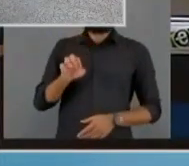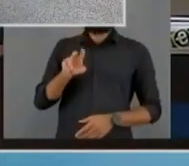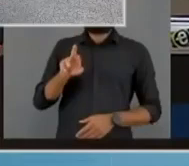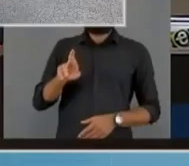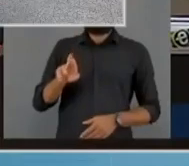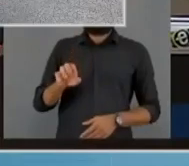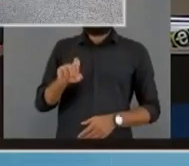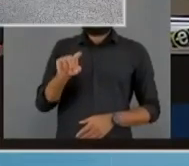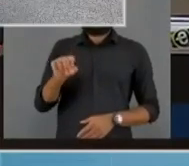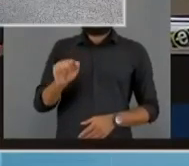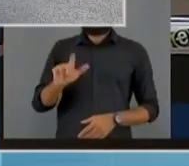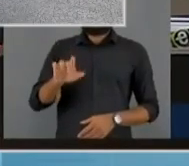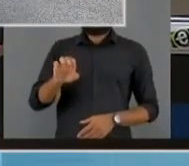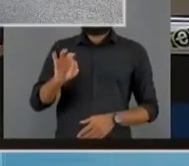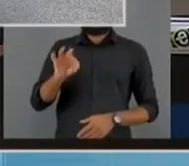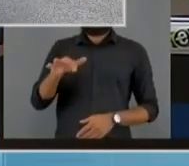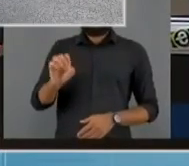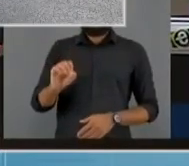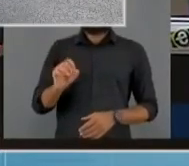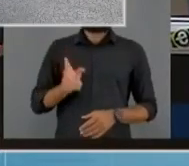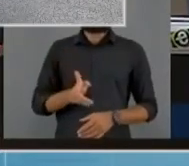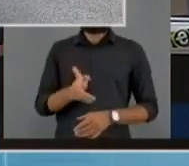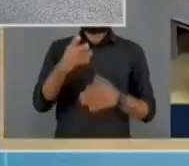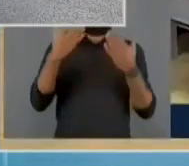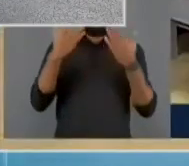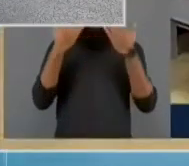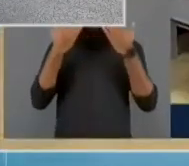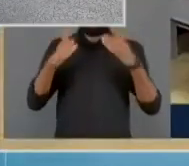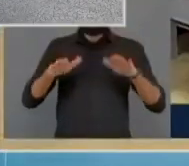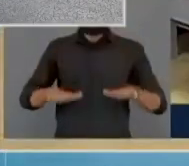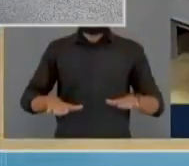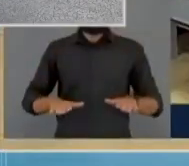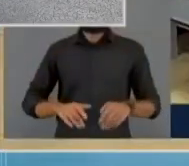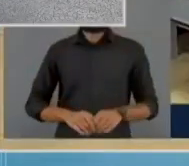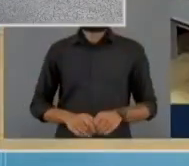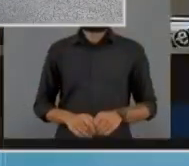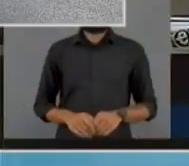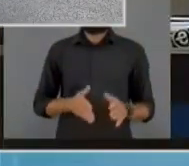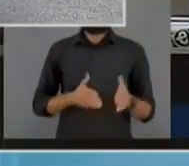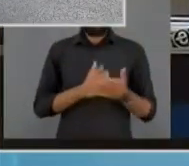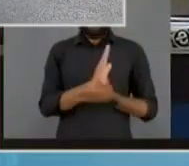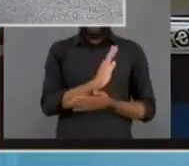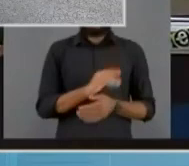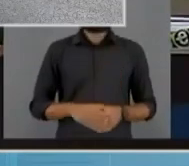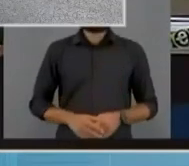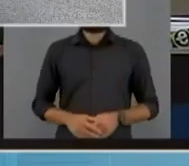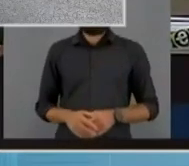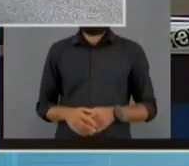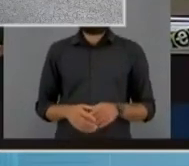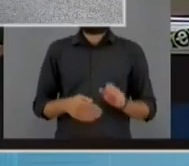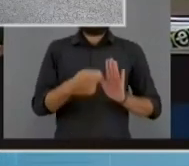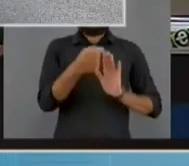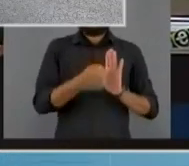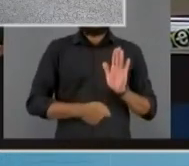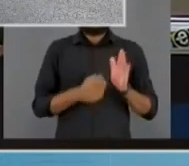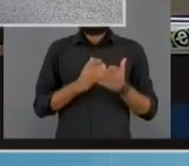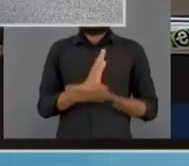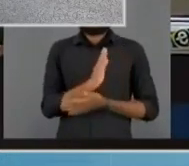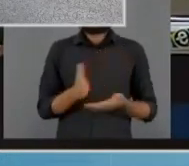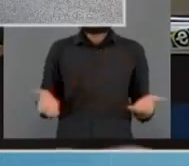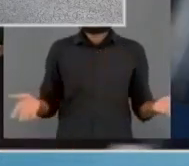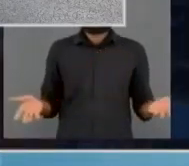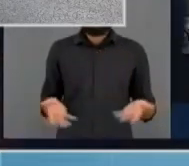na proposta que saiu lá da Câmara dos Deputados. A questão envolvendo os governadores também já